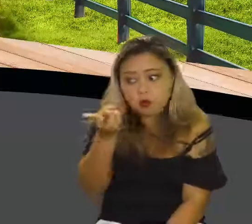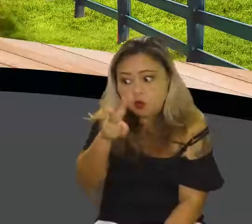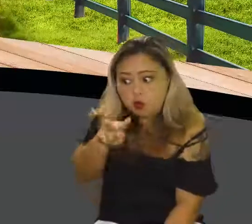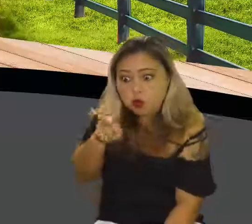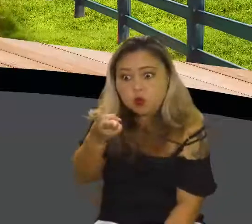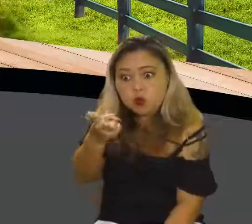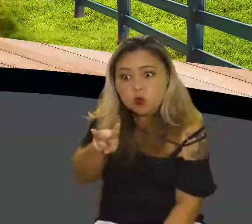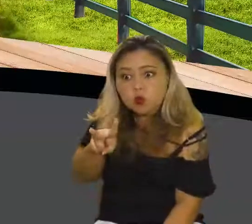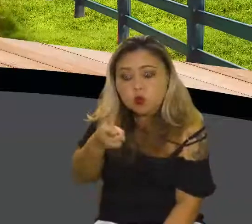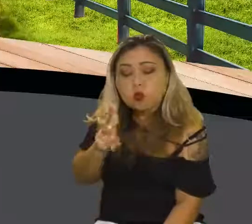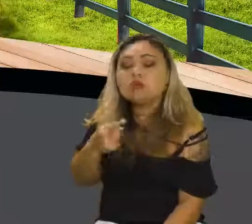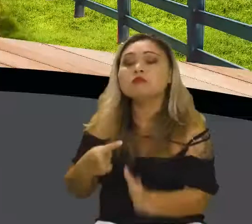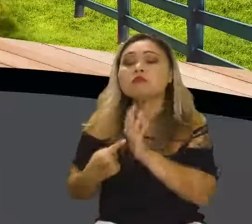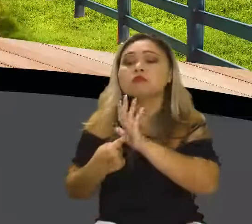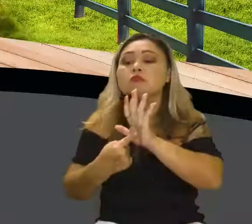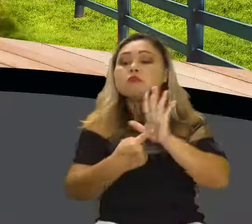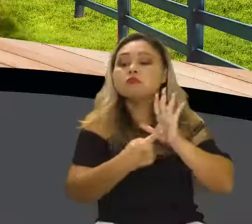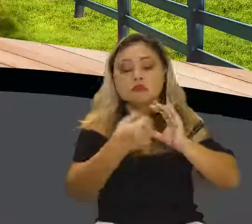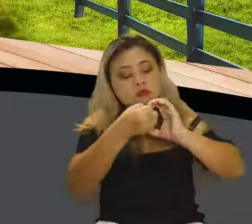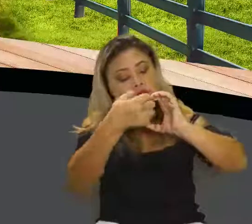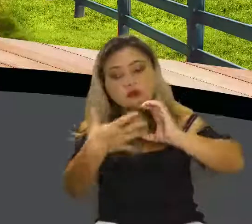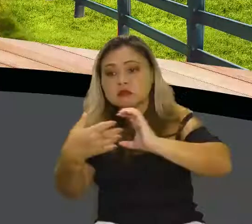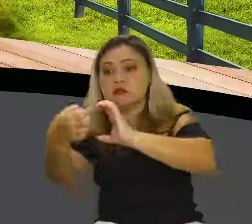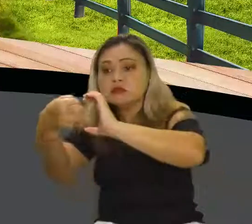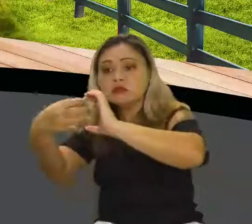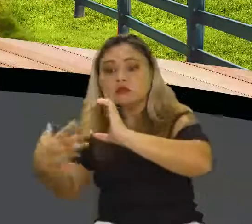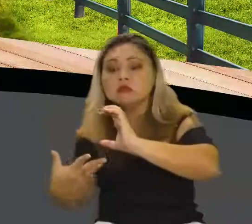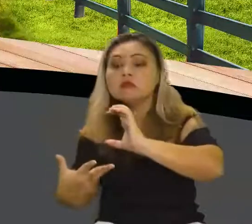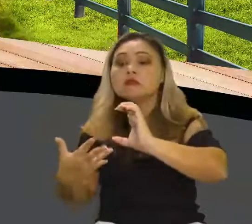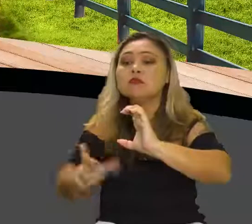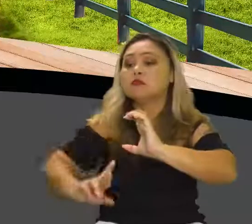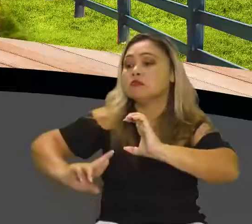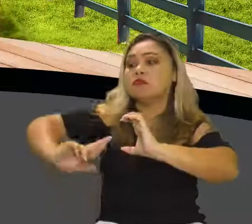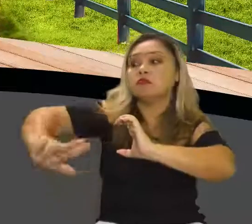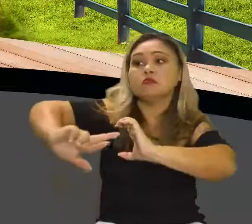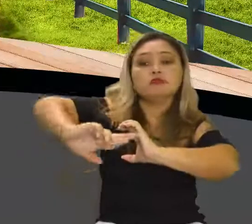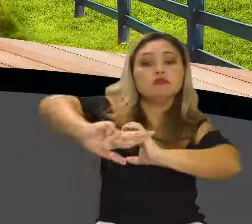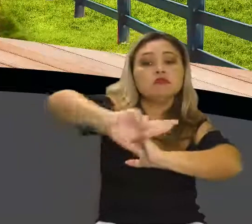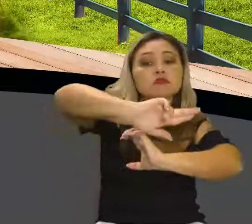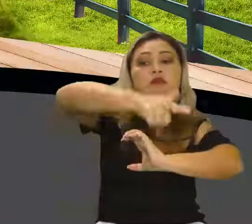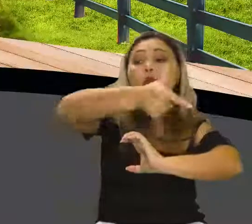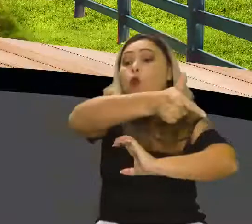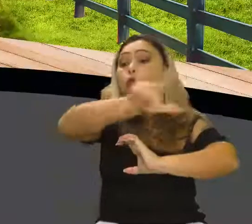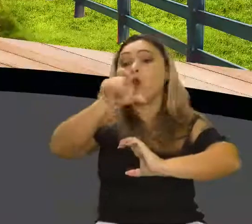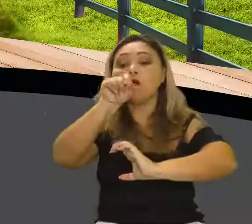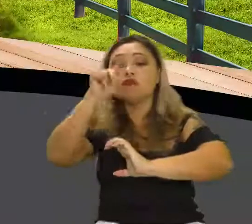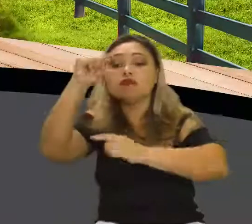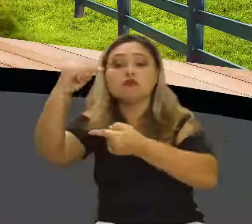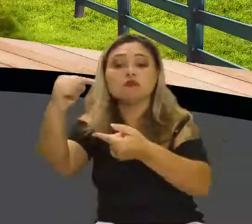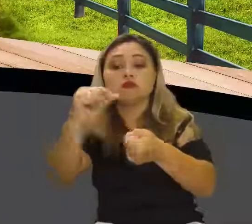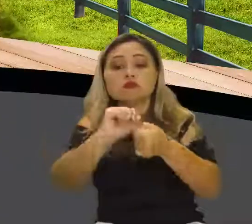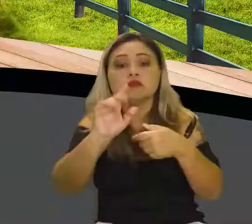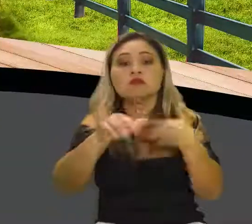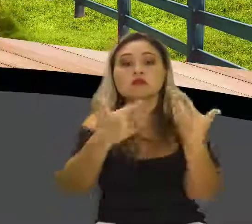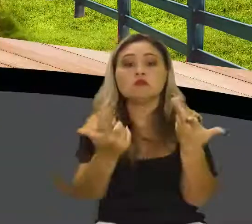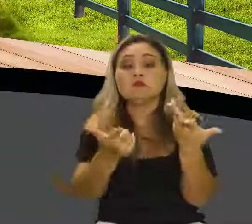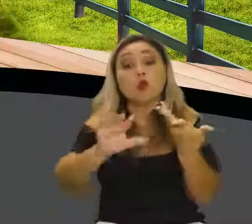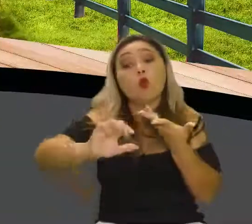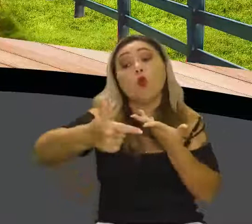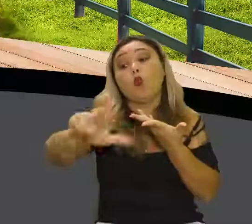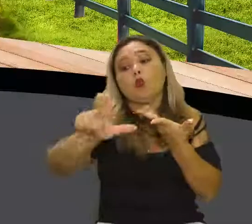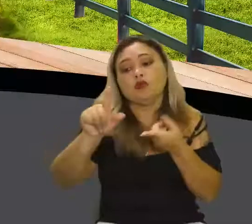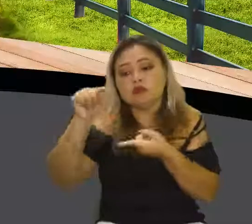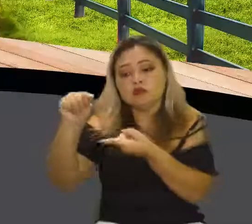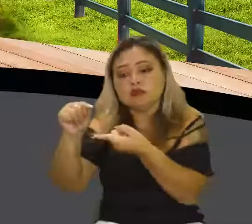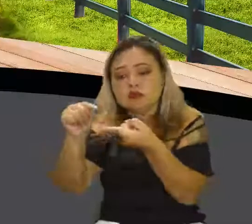matriz. Eles apresentam determinadas características que são totalmente diferentes, tá? Dos